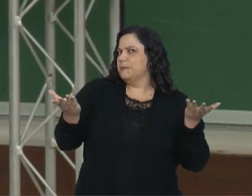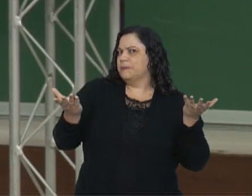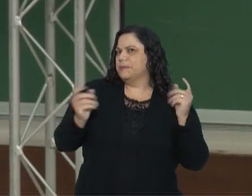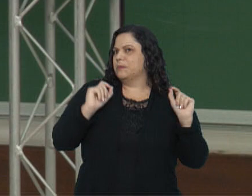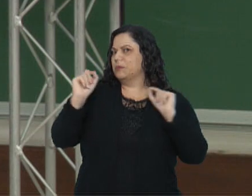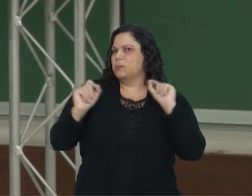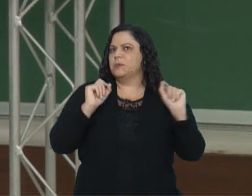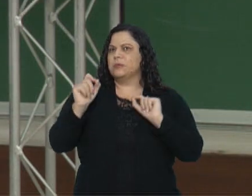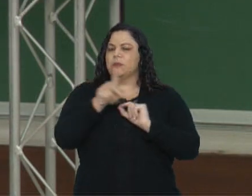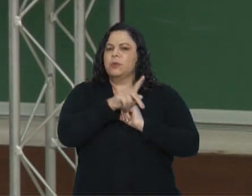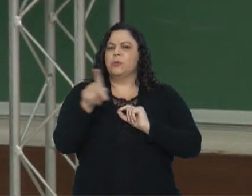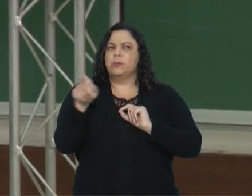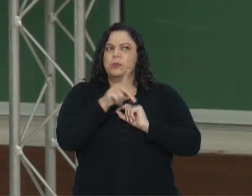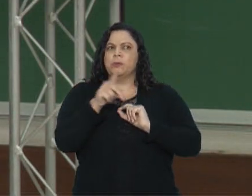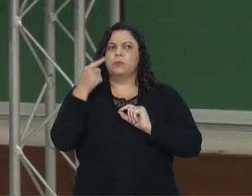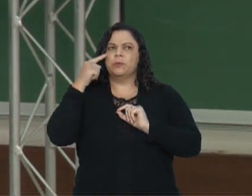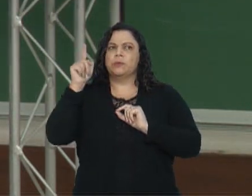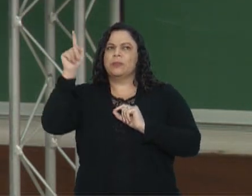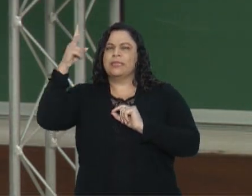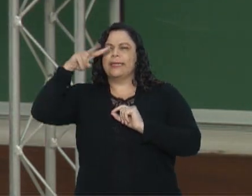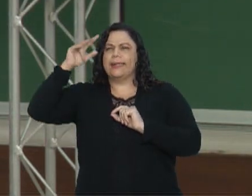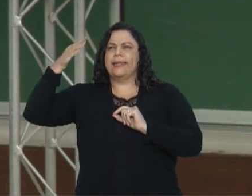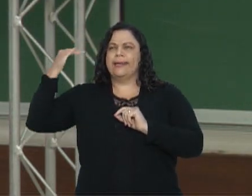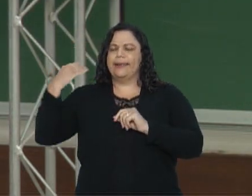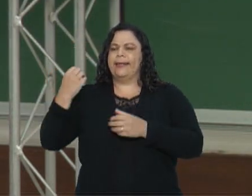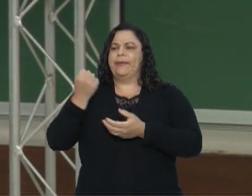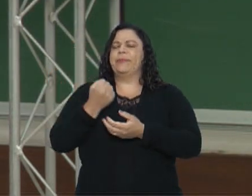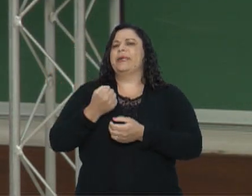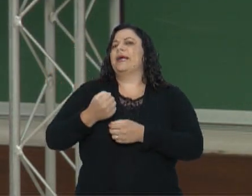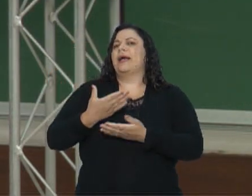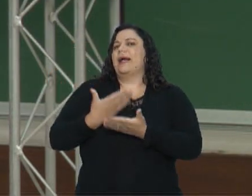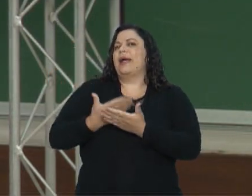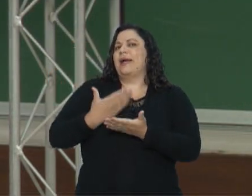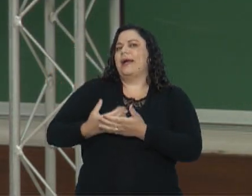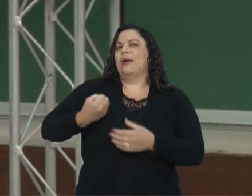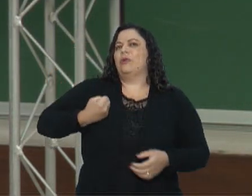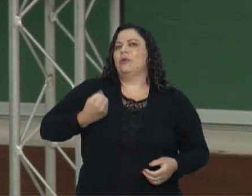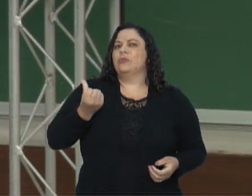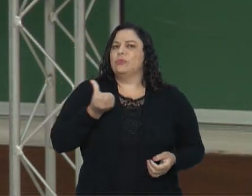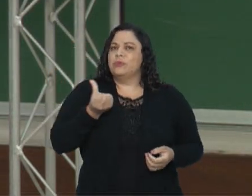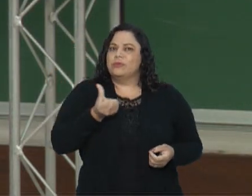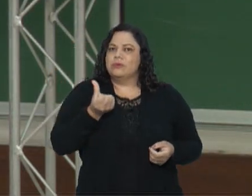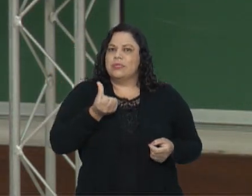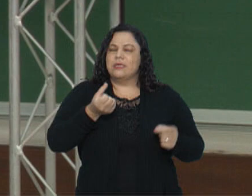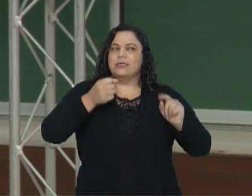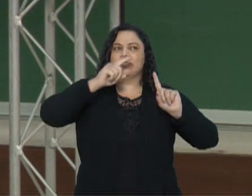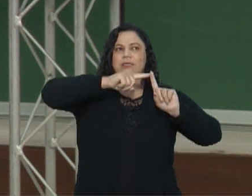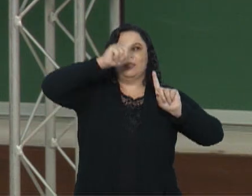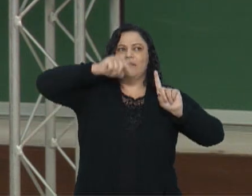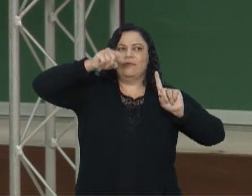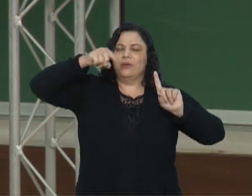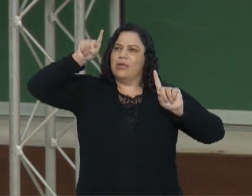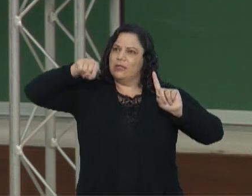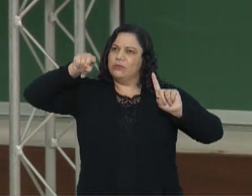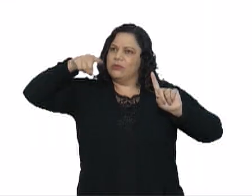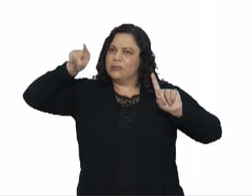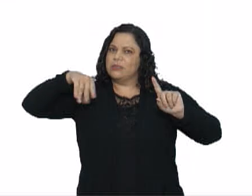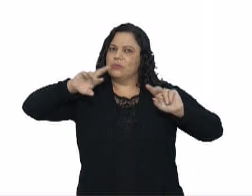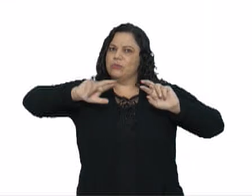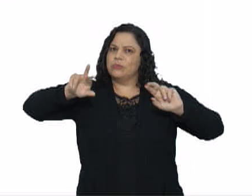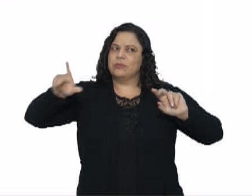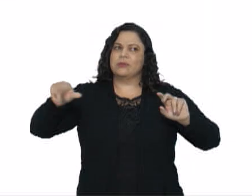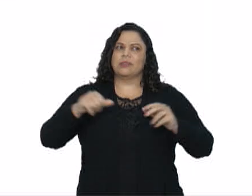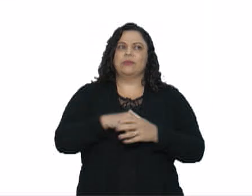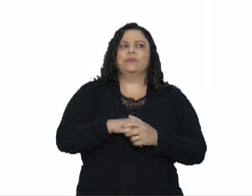o esqueminha da aula número 6 que nós abordamos a acentuação, certo? Lembram? Temos as palavras